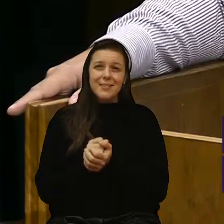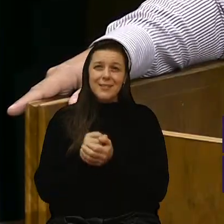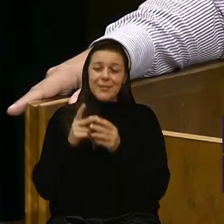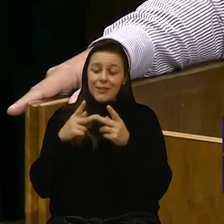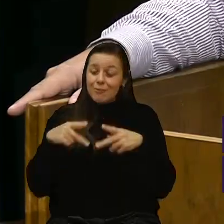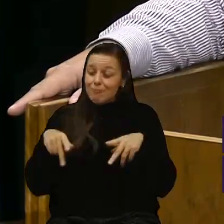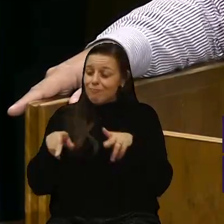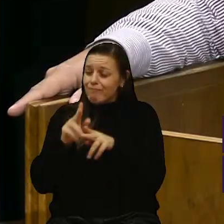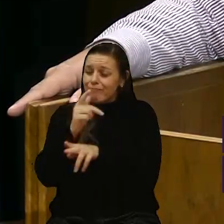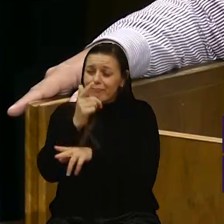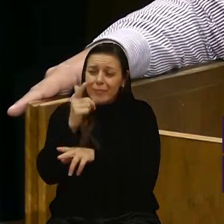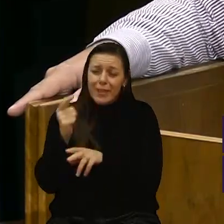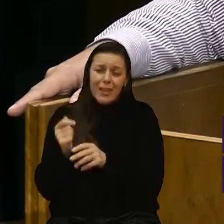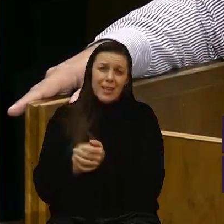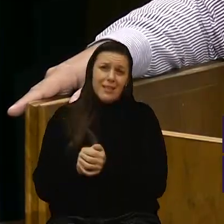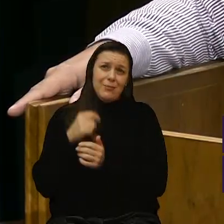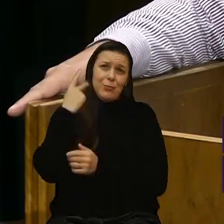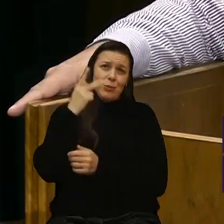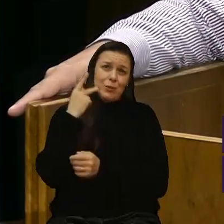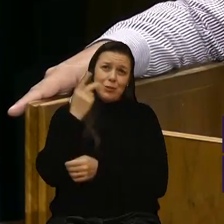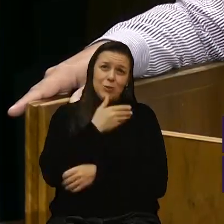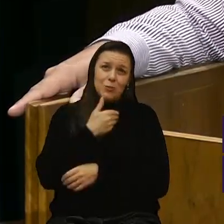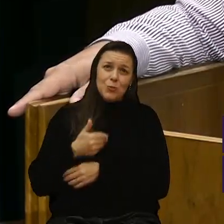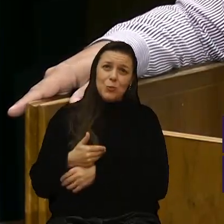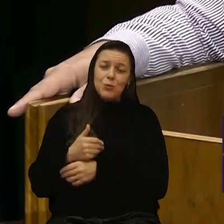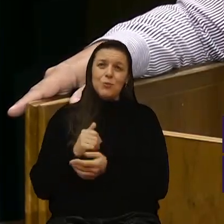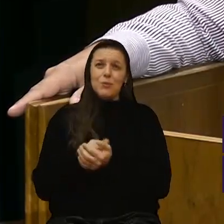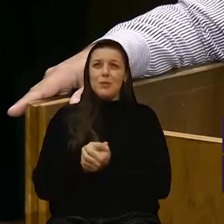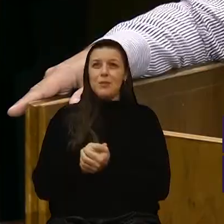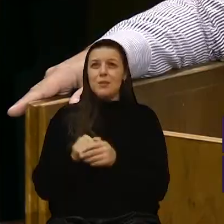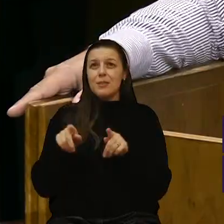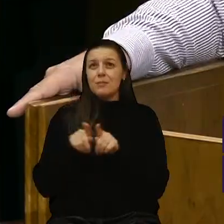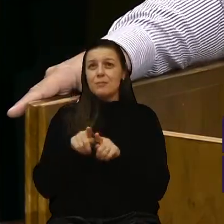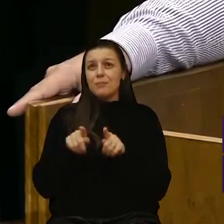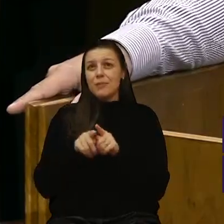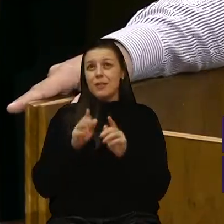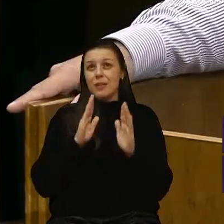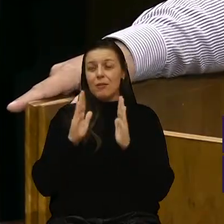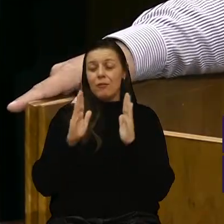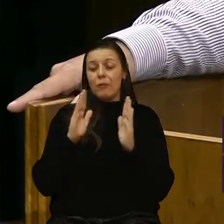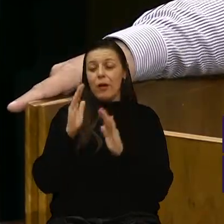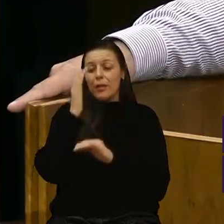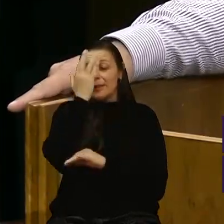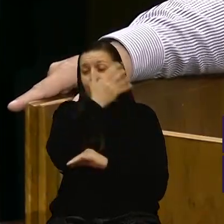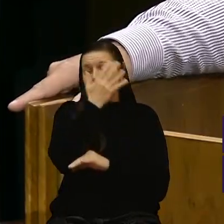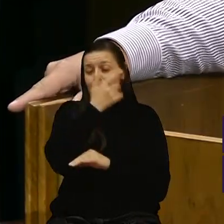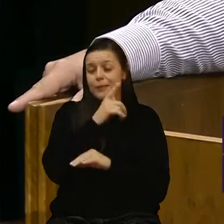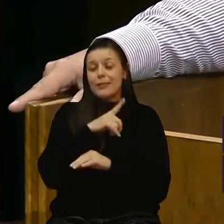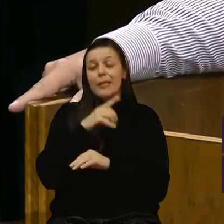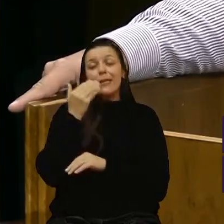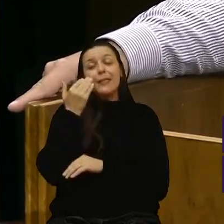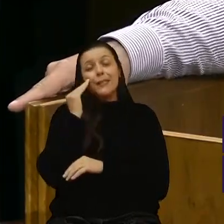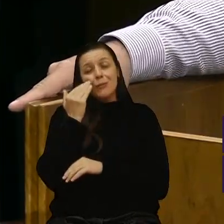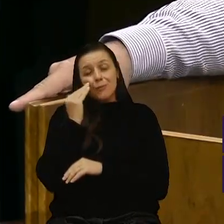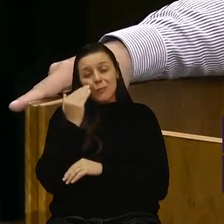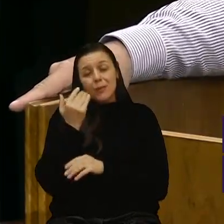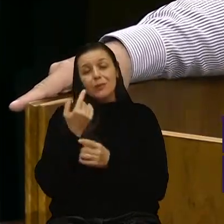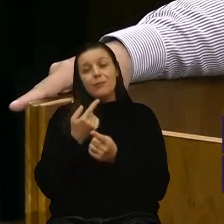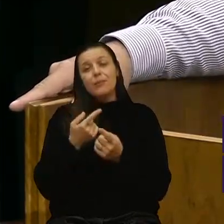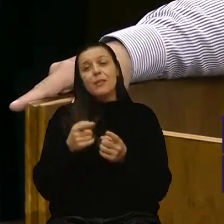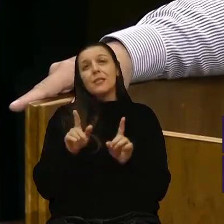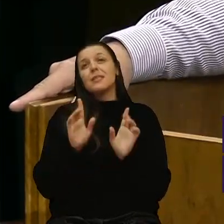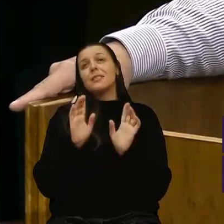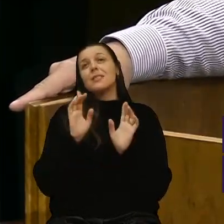sem políticas públicas. É que o Rafael, que é servidor e representa a FAS, e o prefeito Adiló, tem essa compreensão, mas muitas vezes de